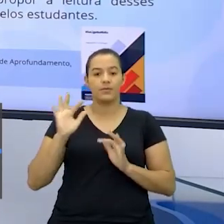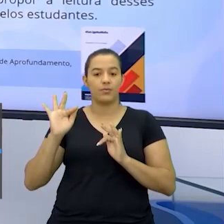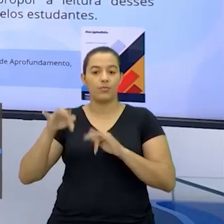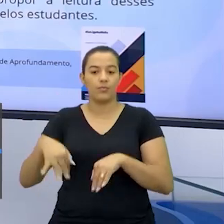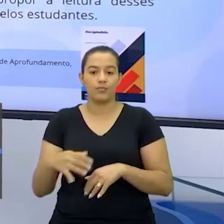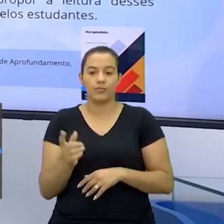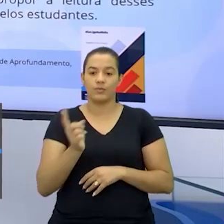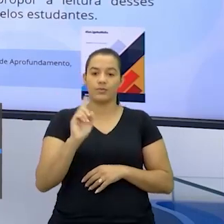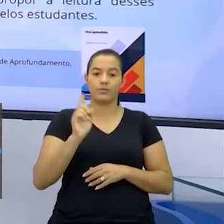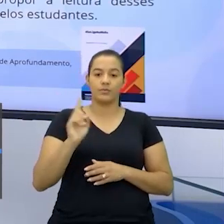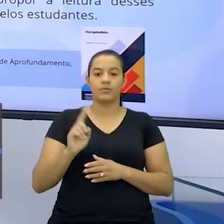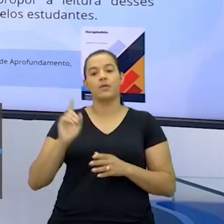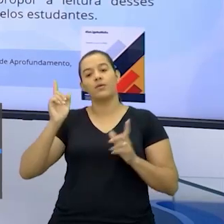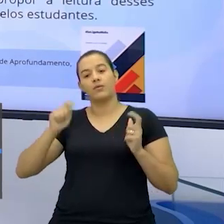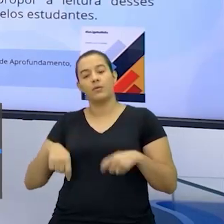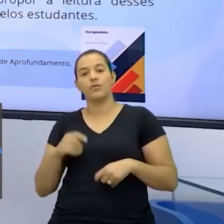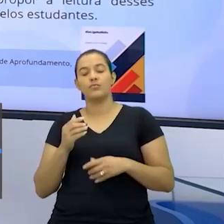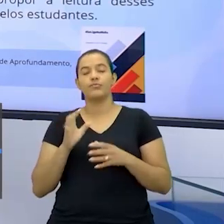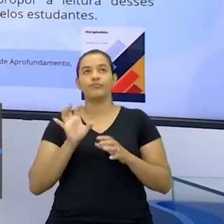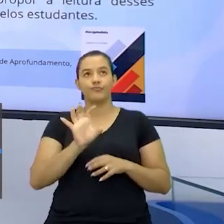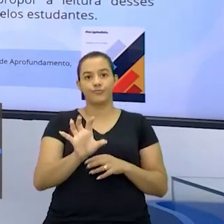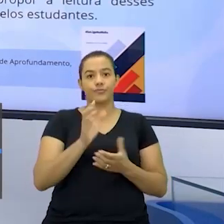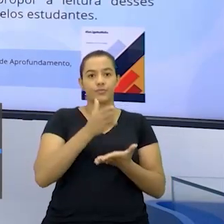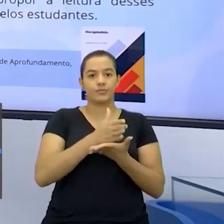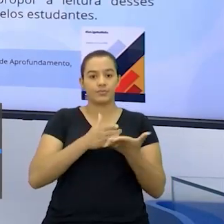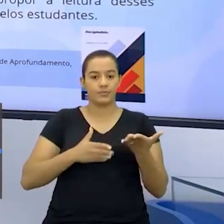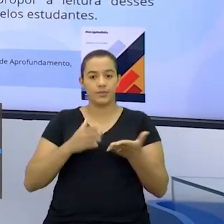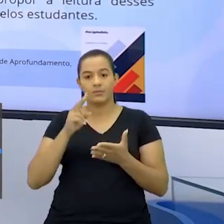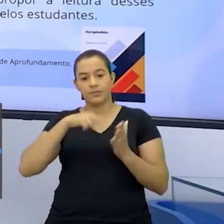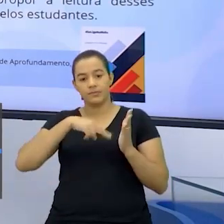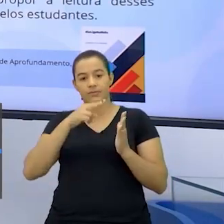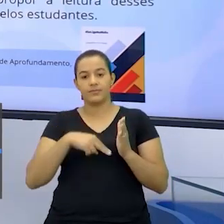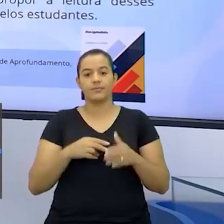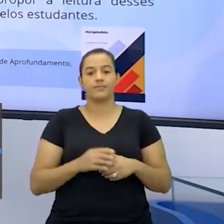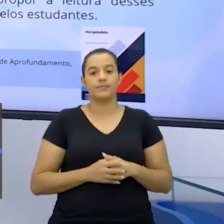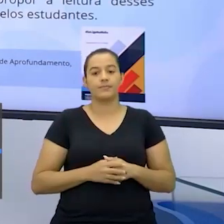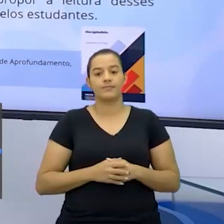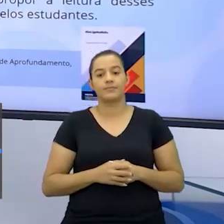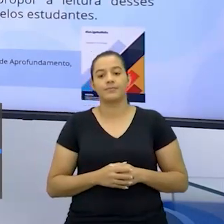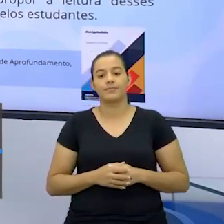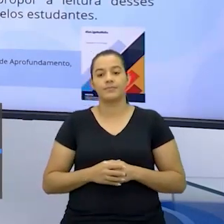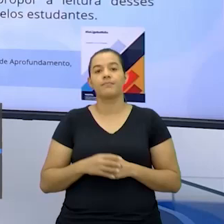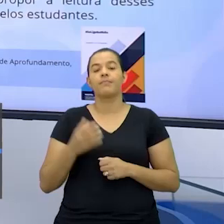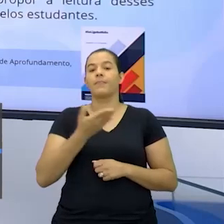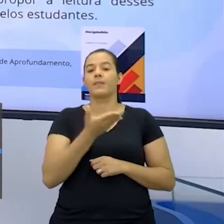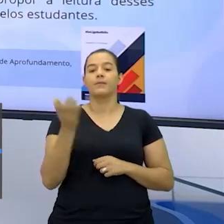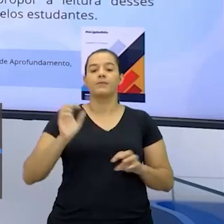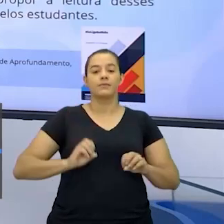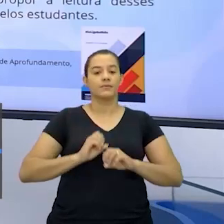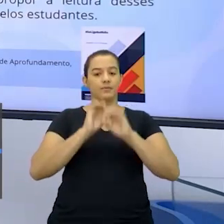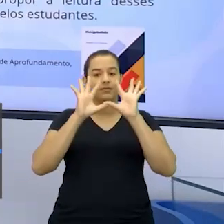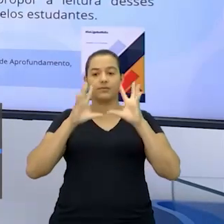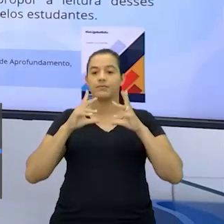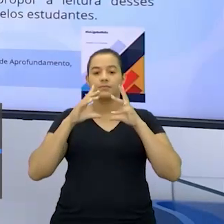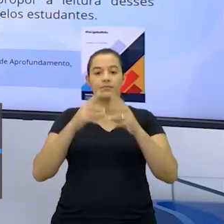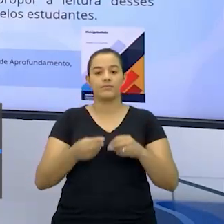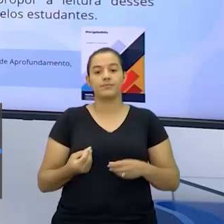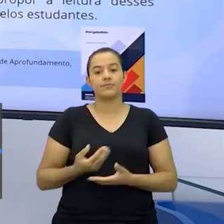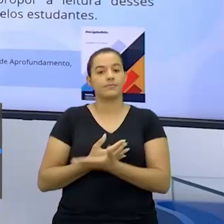inglês aqui é um meio de ler alguma coisa. Vou repetir isso para isso ficar muito claro para todos, para todos, para